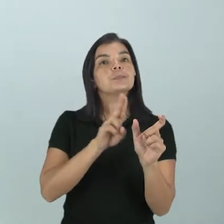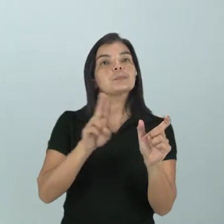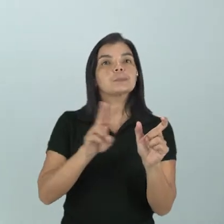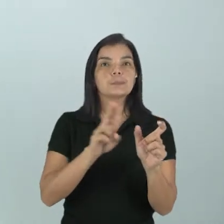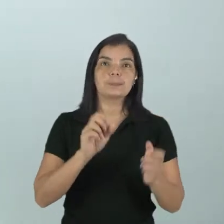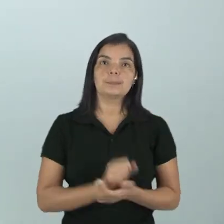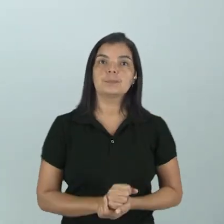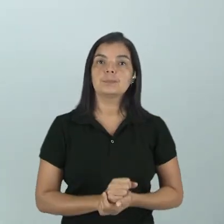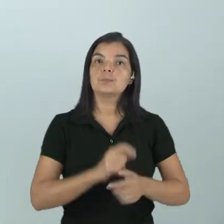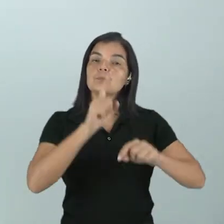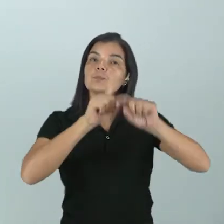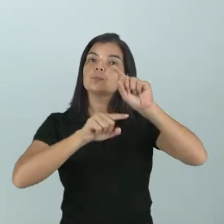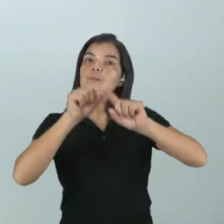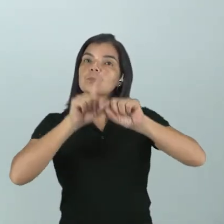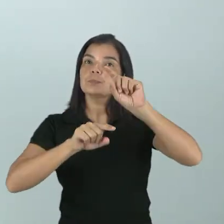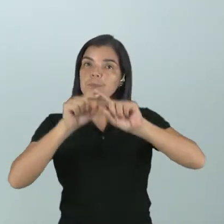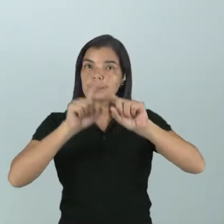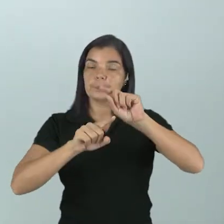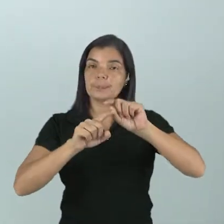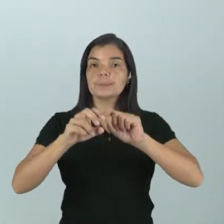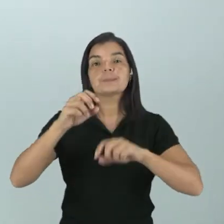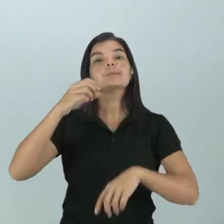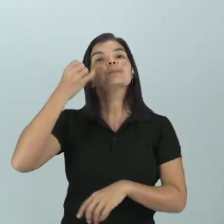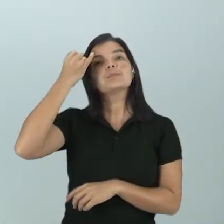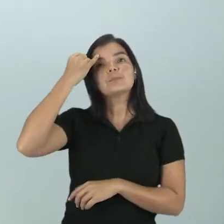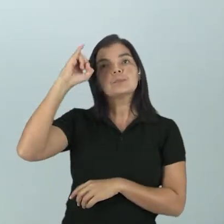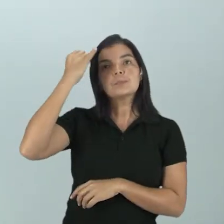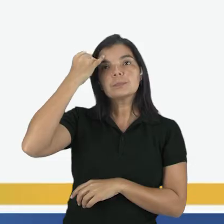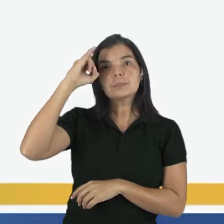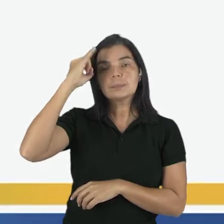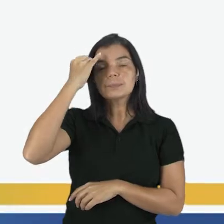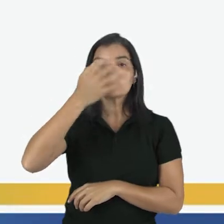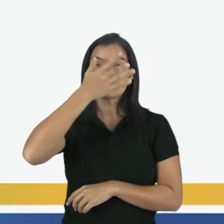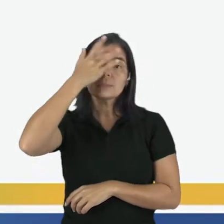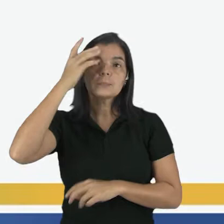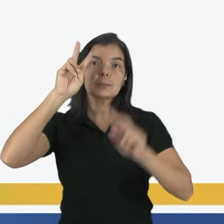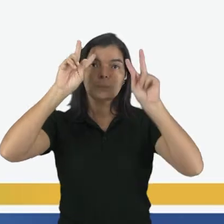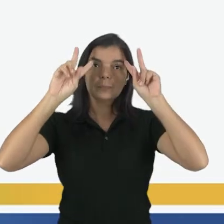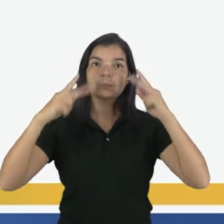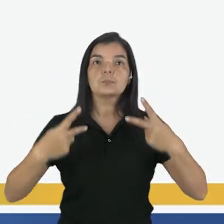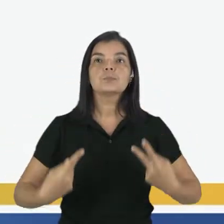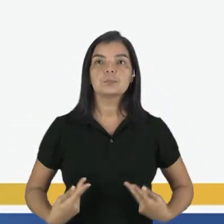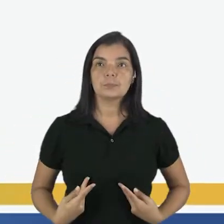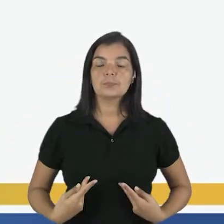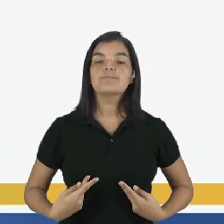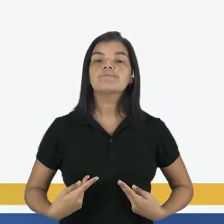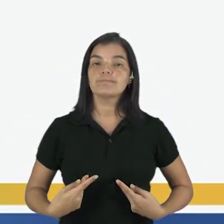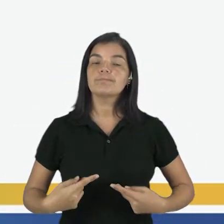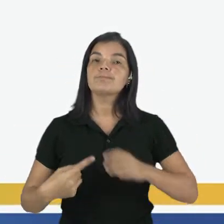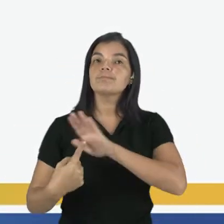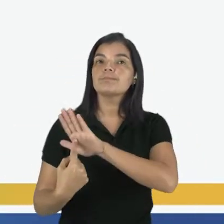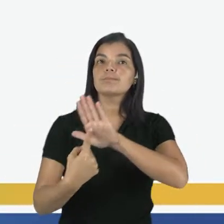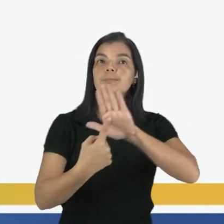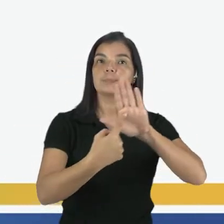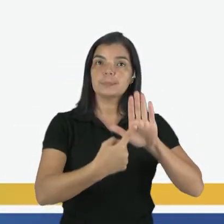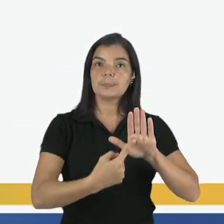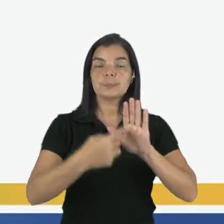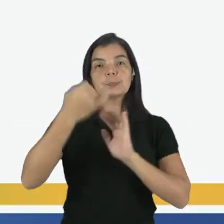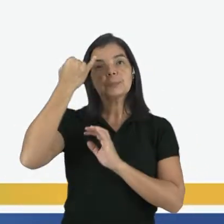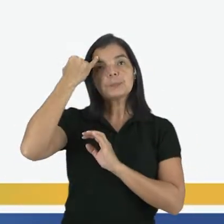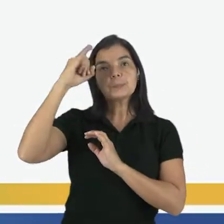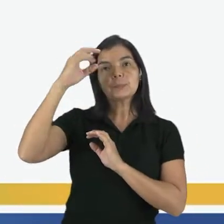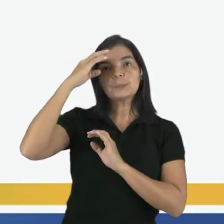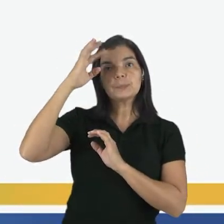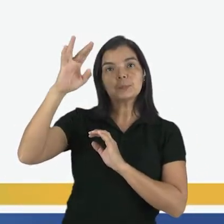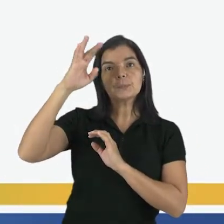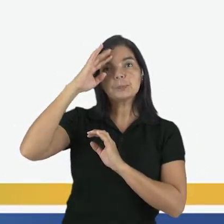Nomenclatura. Os nomes das constelações foram inventados pelos seres humanos, oriundos das